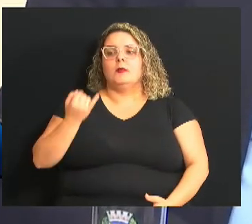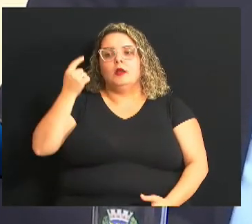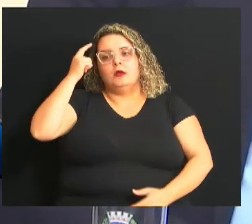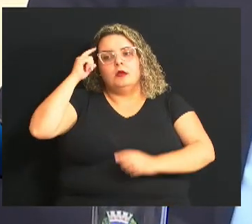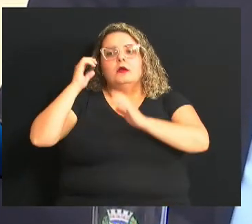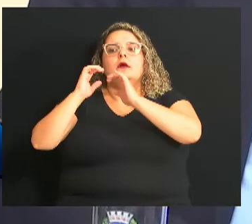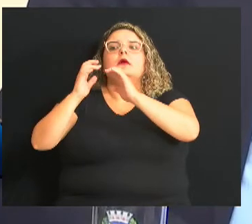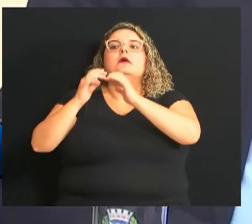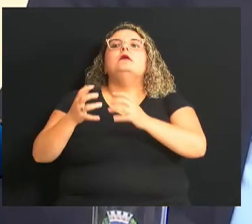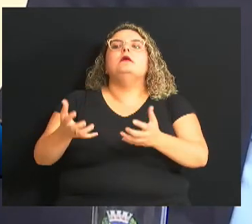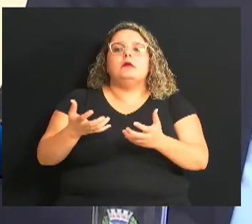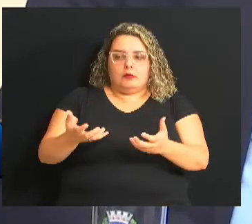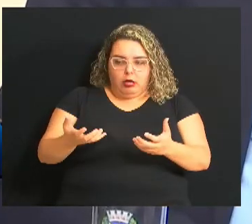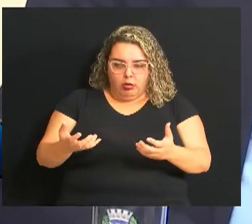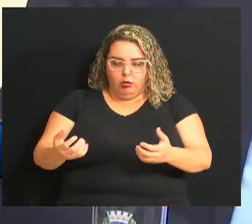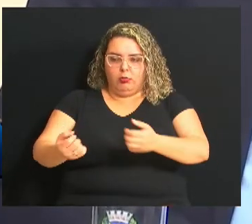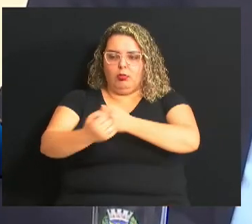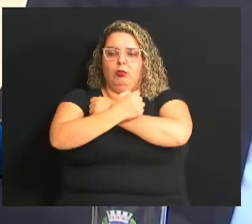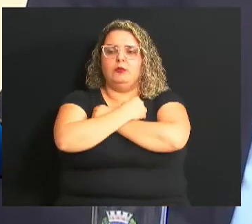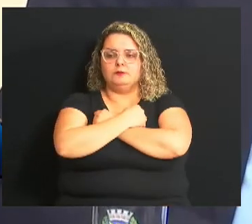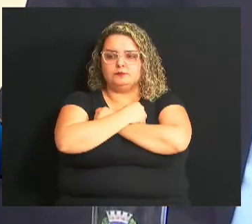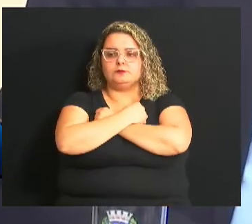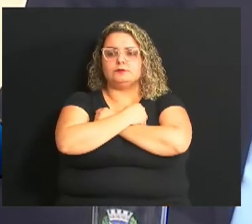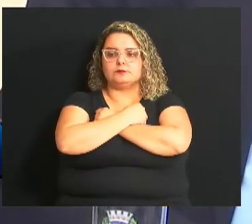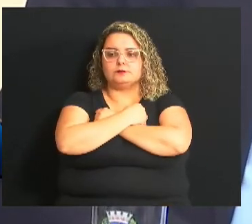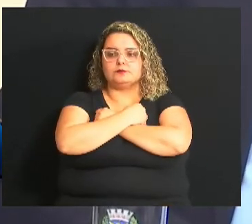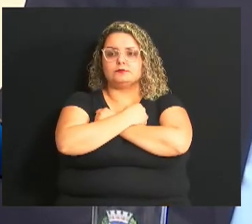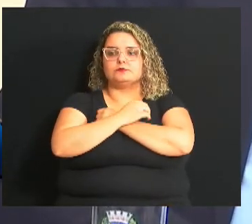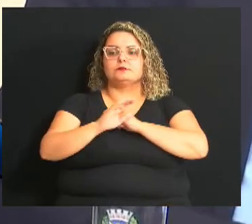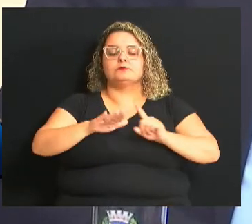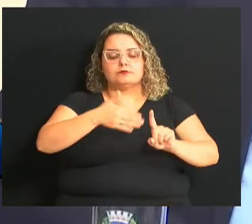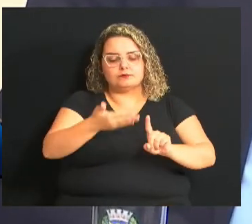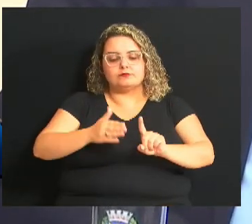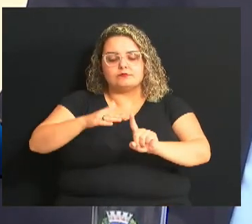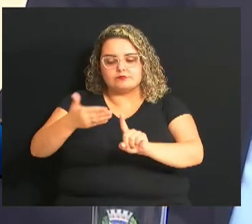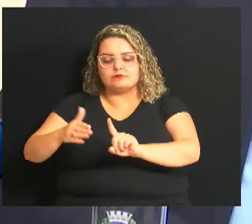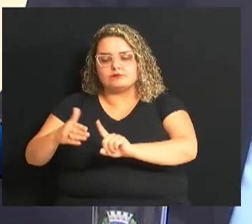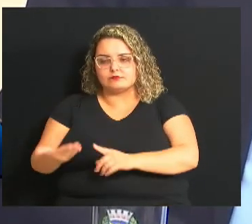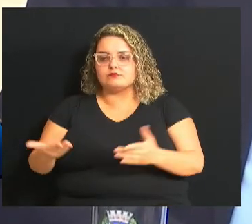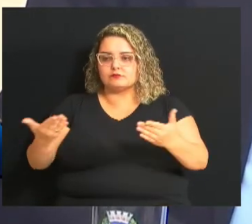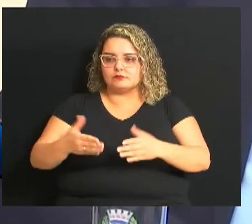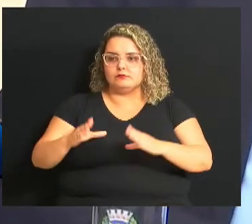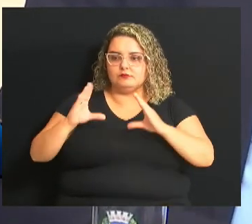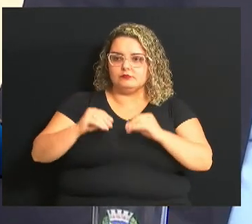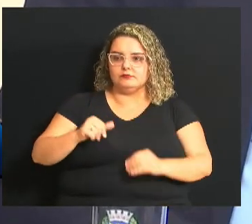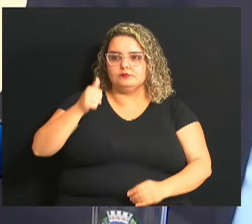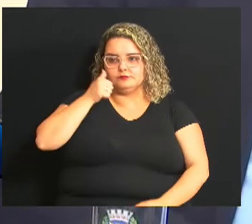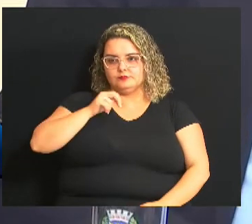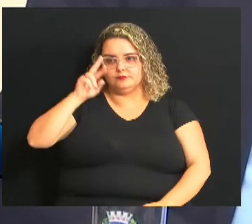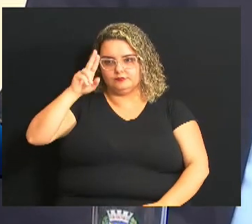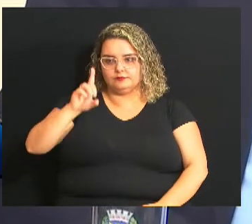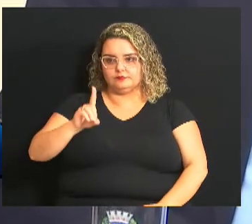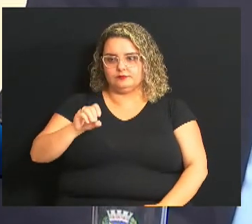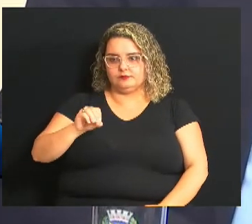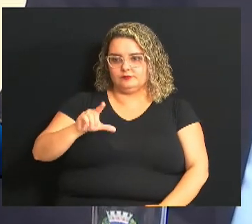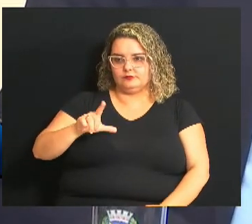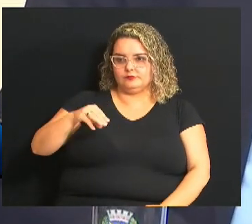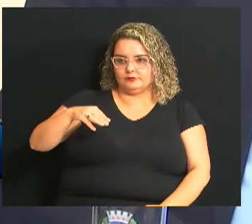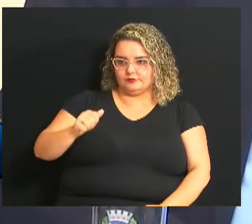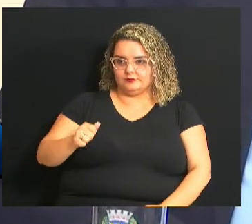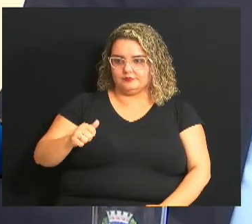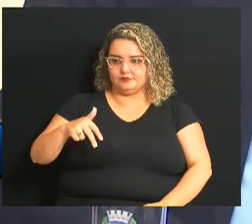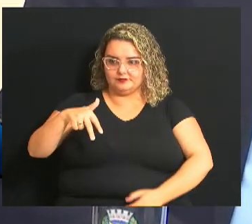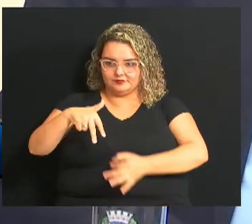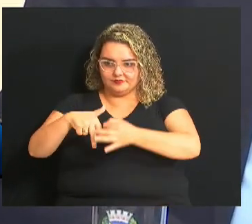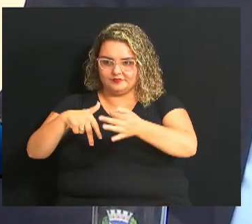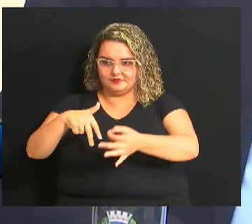eu quero aqui deixar um abraço muito forte aos homenageados. Senhora Dolma, que falou aqui, eu